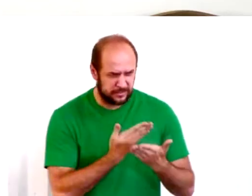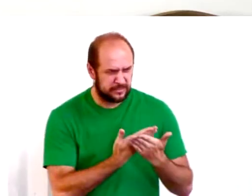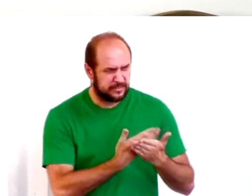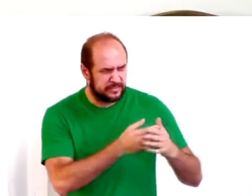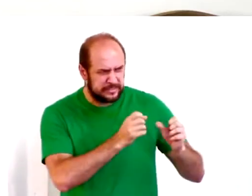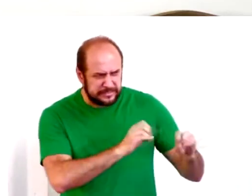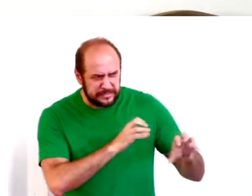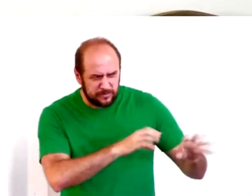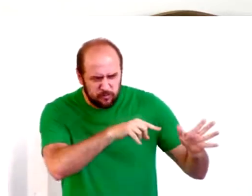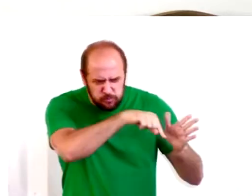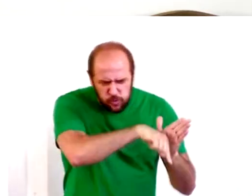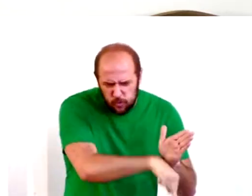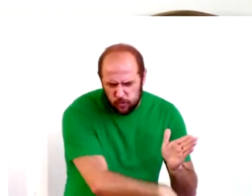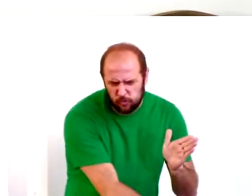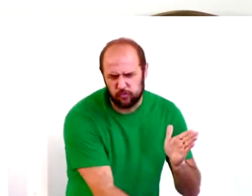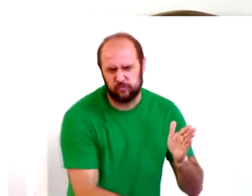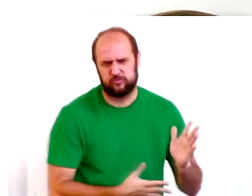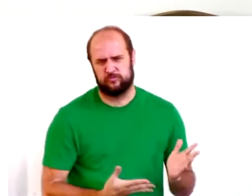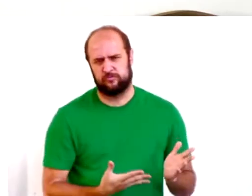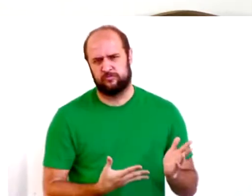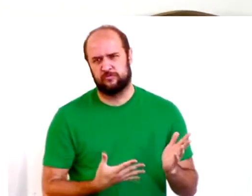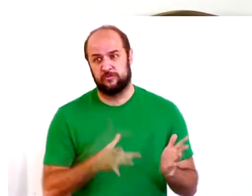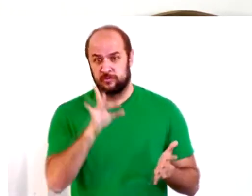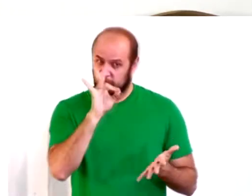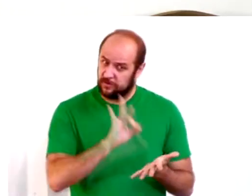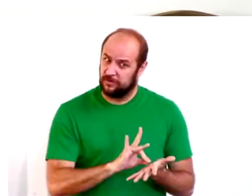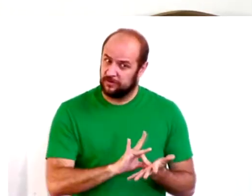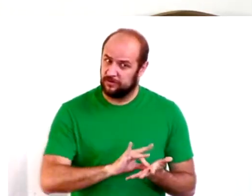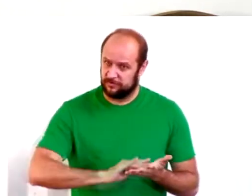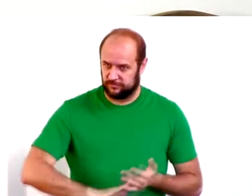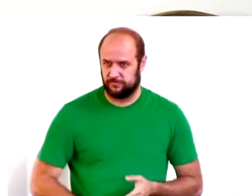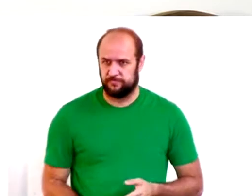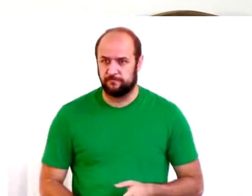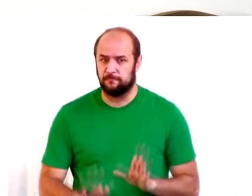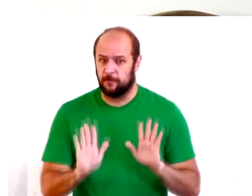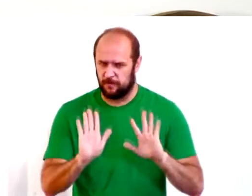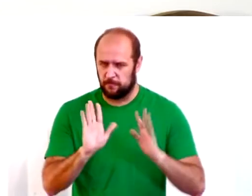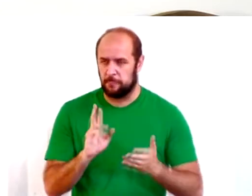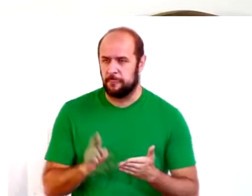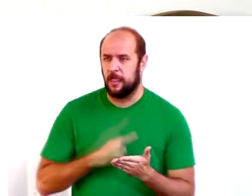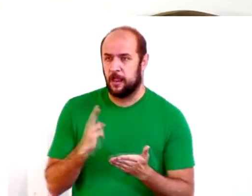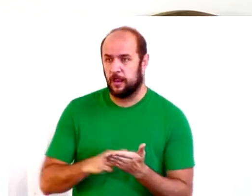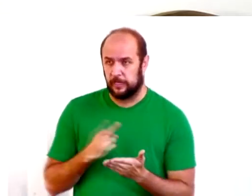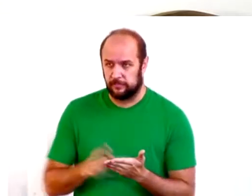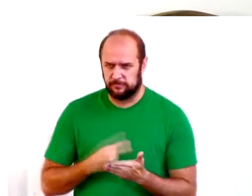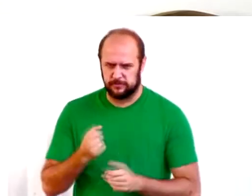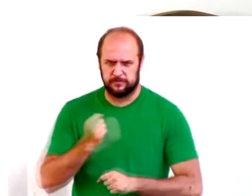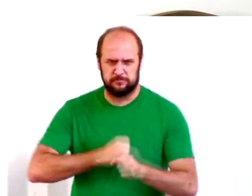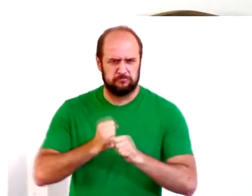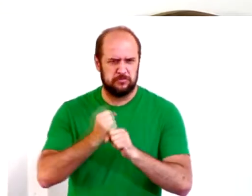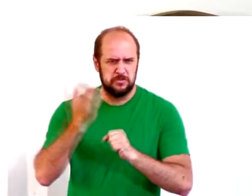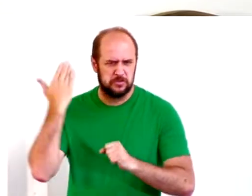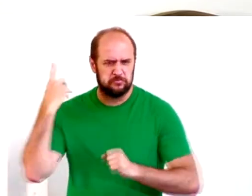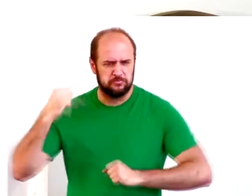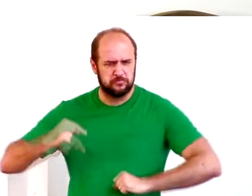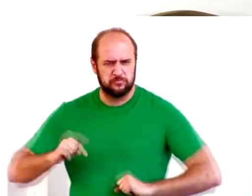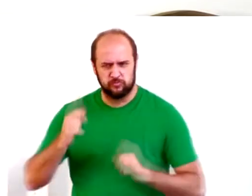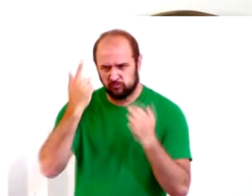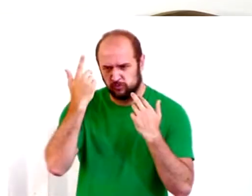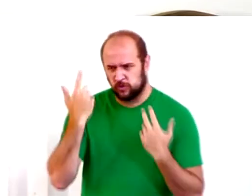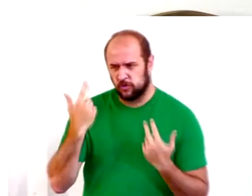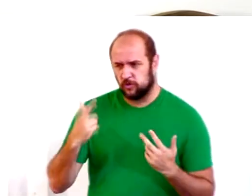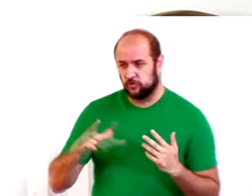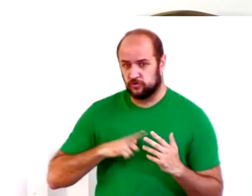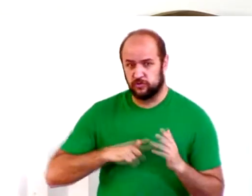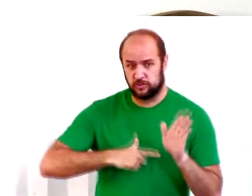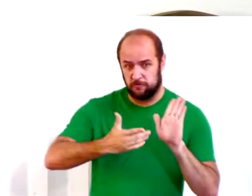nossos dias? Lembrem-se que uma das revistas de grande circulação nacional, alguns anos atrás, ela estampou